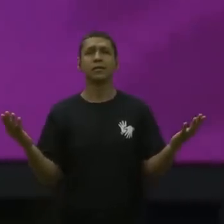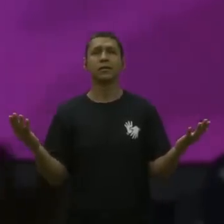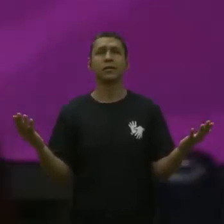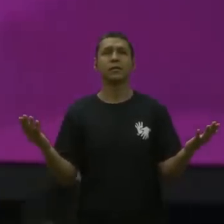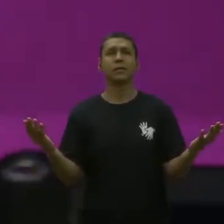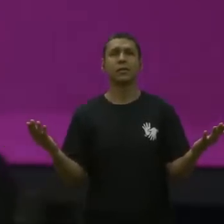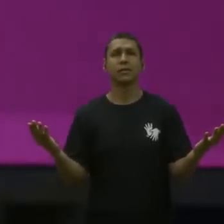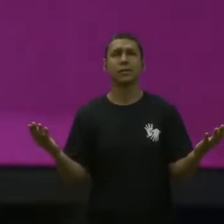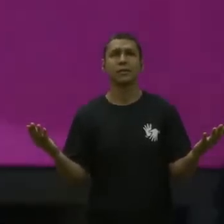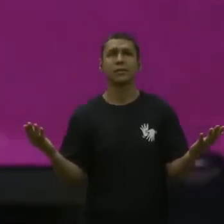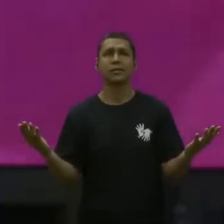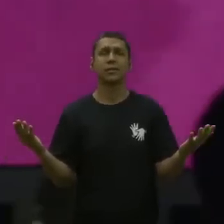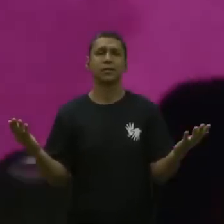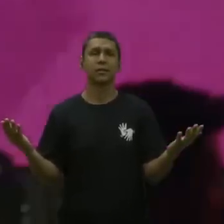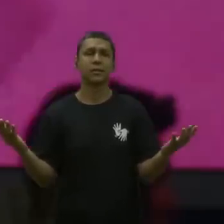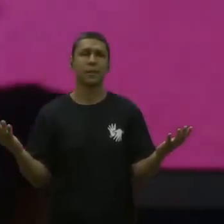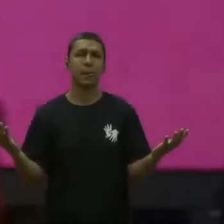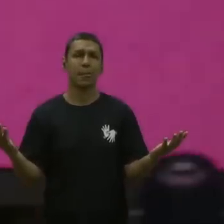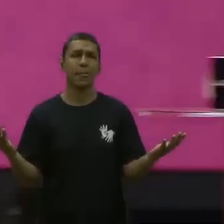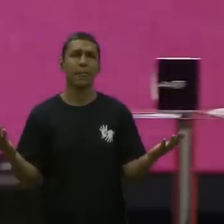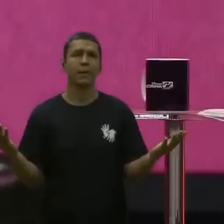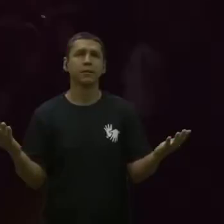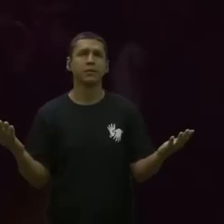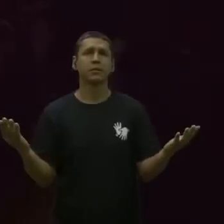Rebaraya, candarabas.